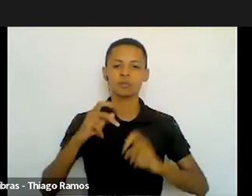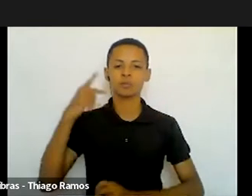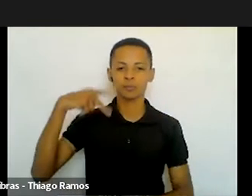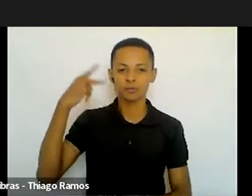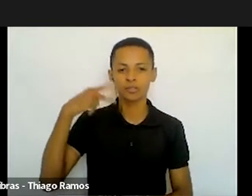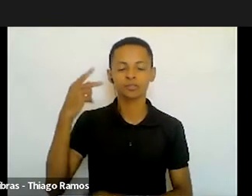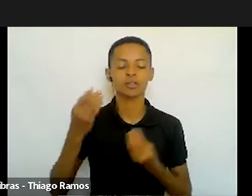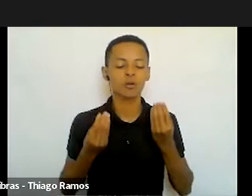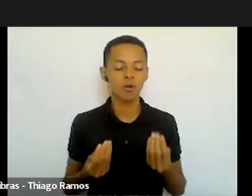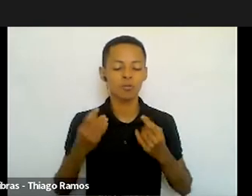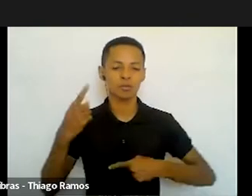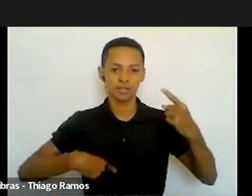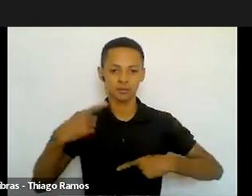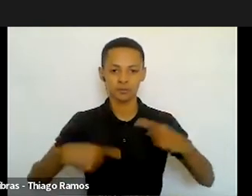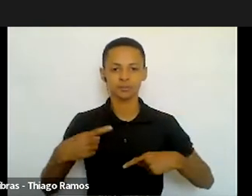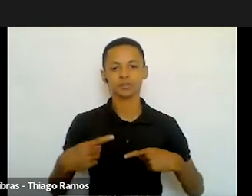sendo discutido aqui?